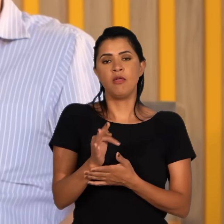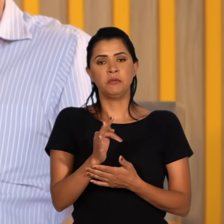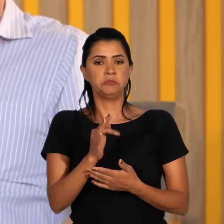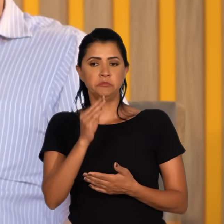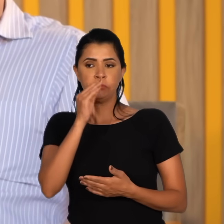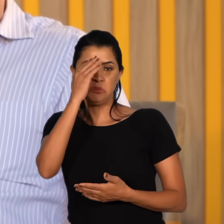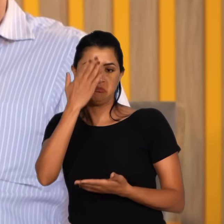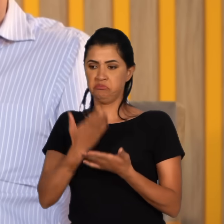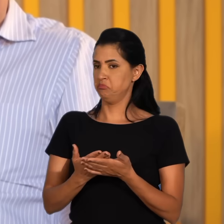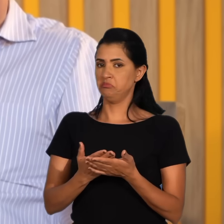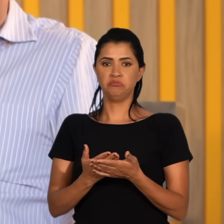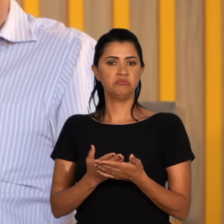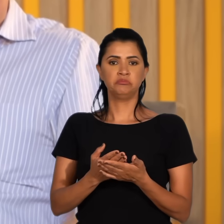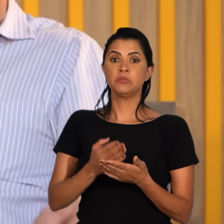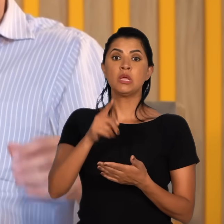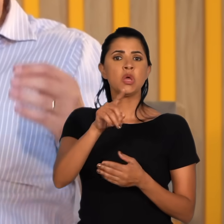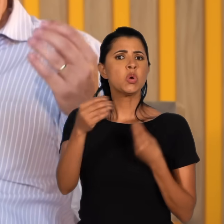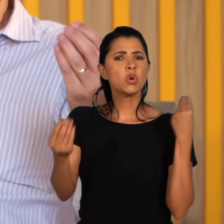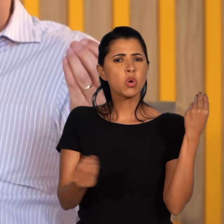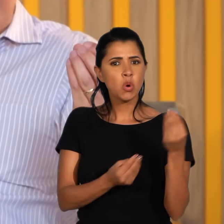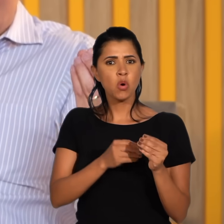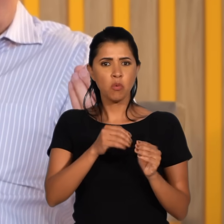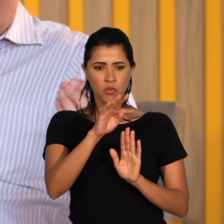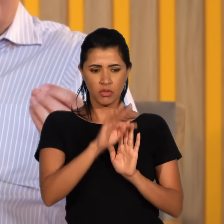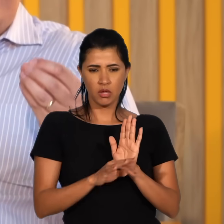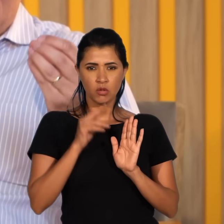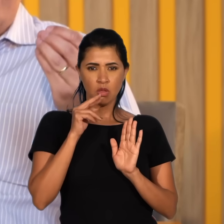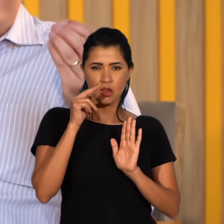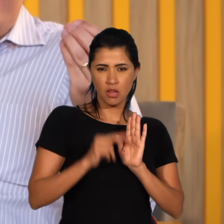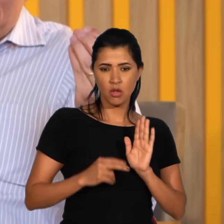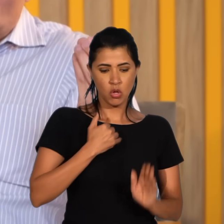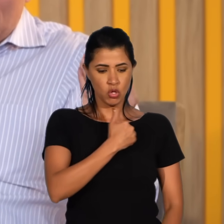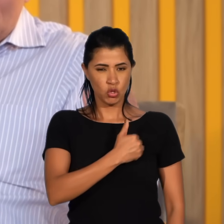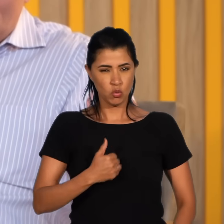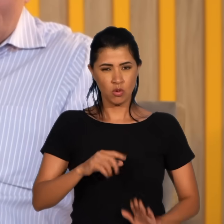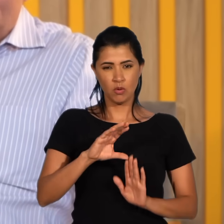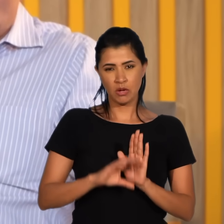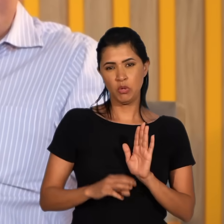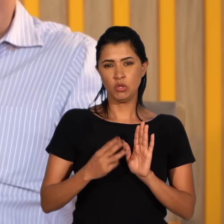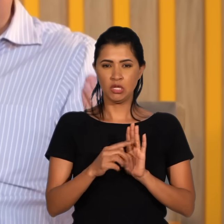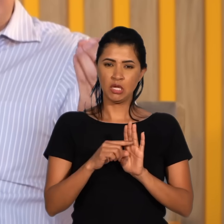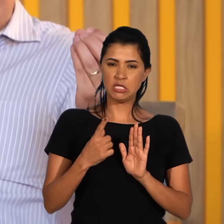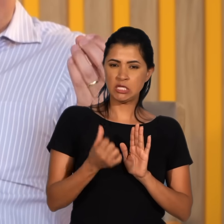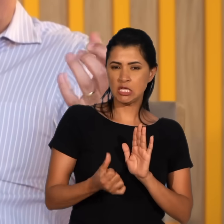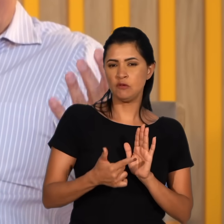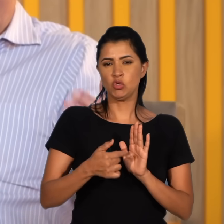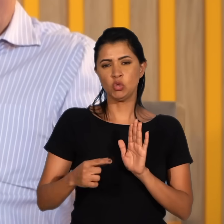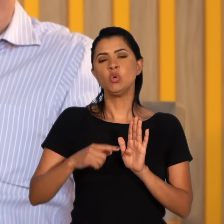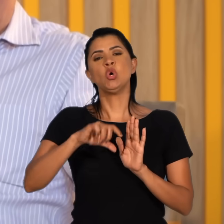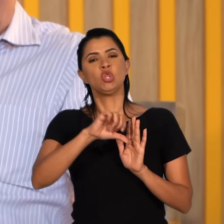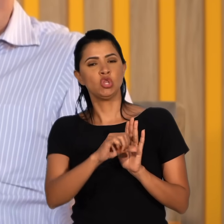incredulidade e eu te pergunto como esses textos que nós lemos ali especialmente João Capítulo 3 16 a 21